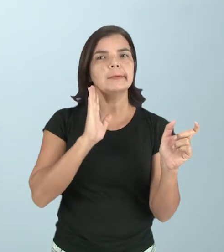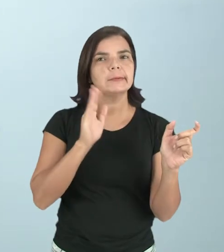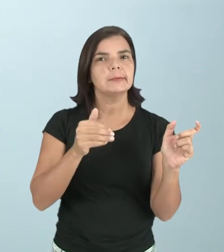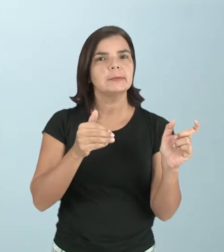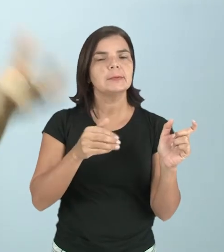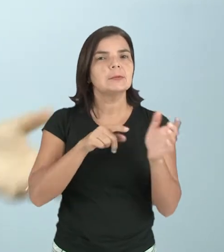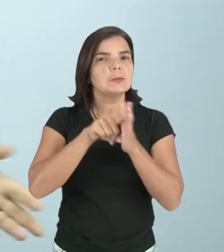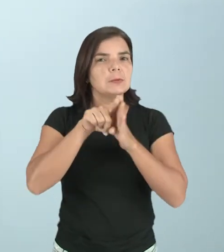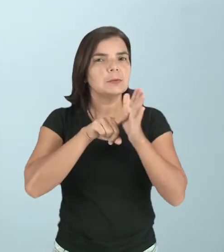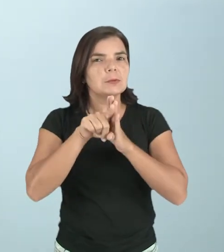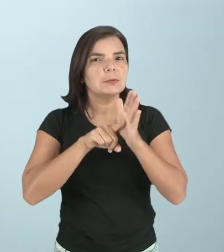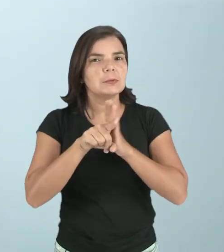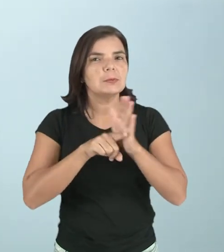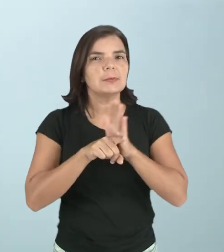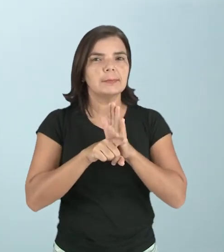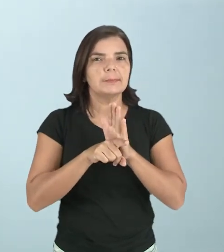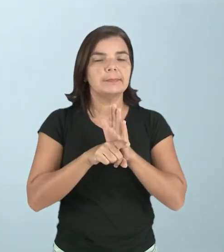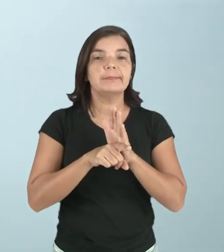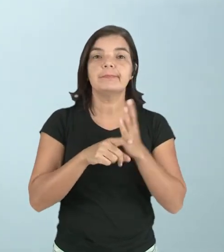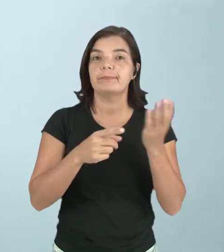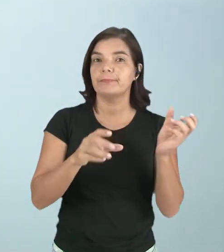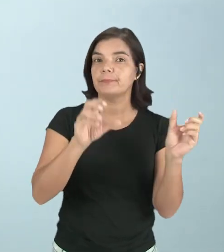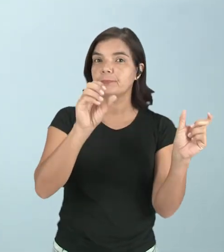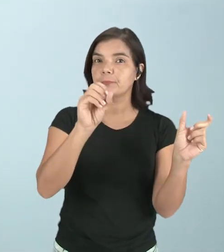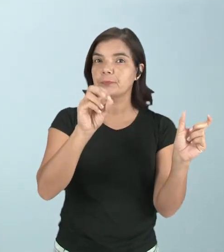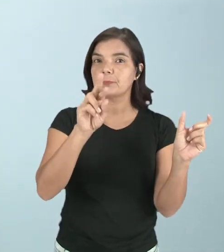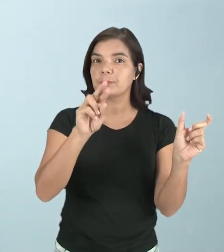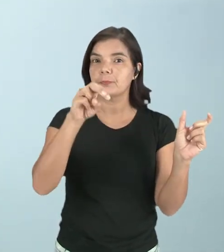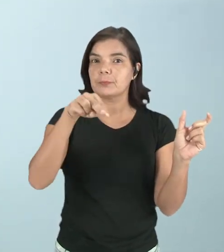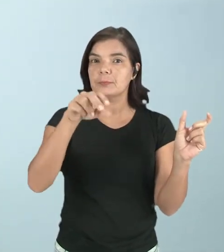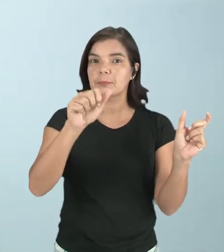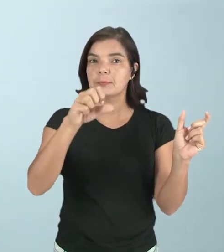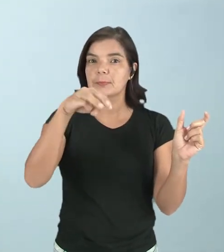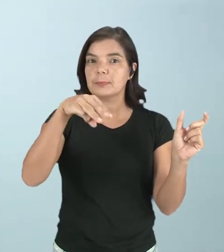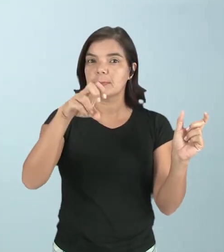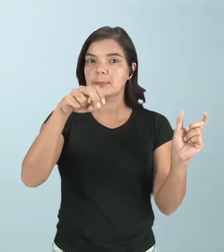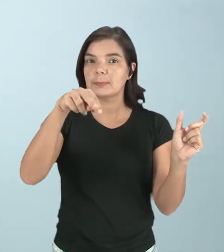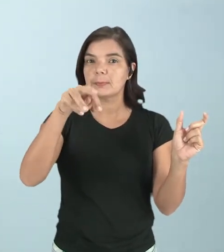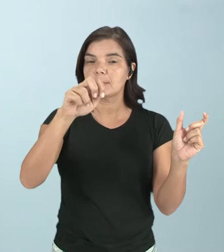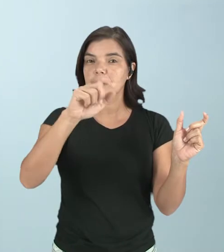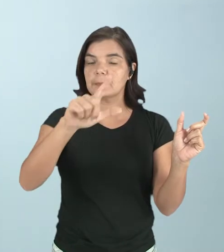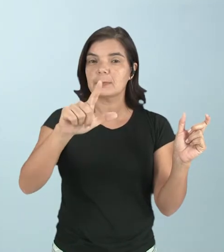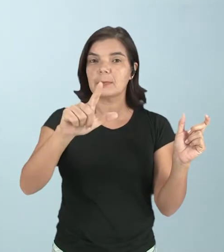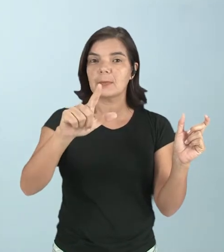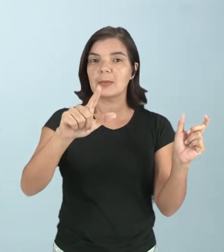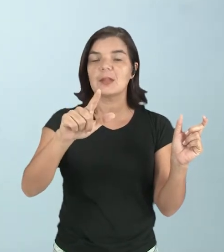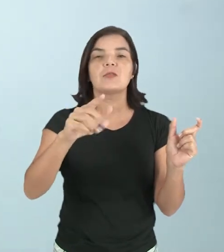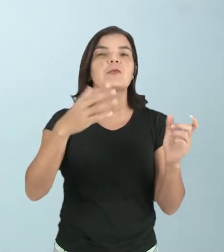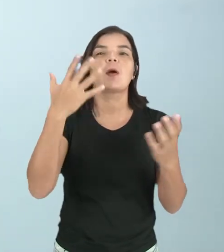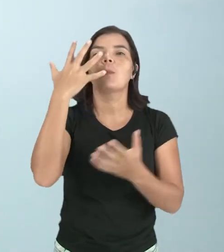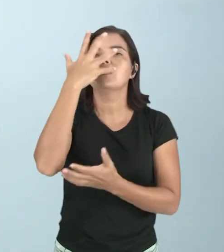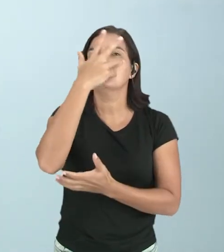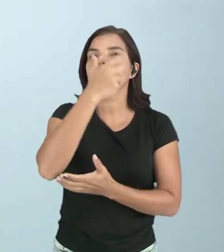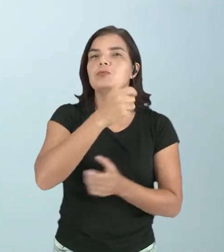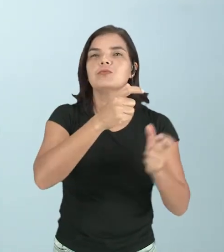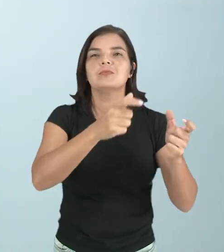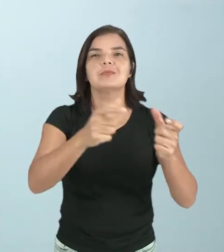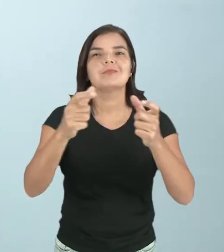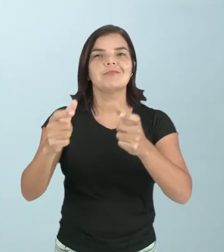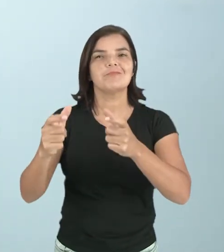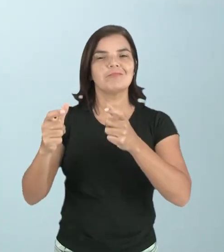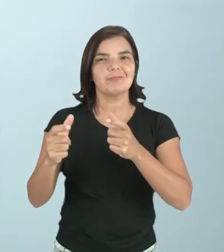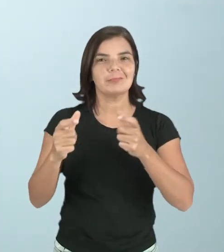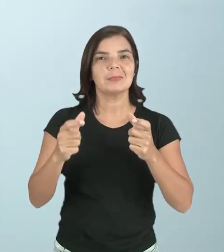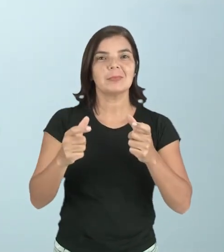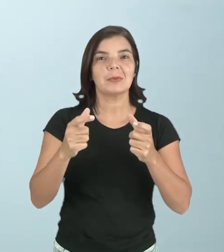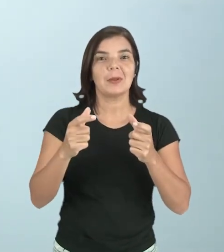Já pesquisou essa palavra? Bem, ornamental significa que enfeita, dá